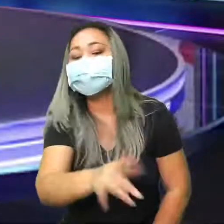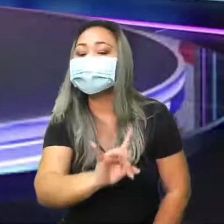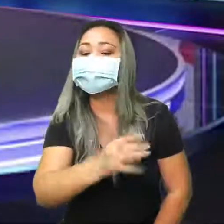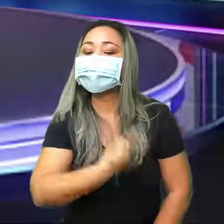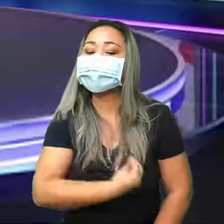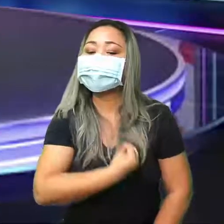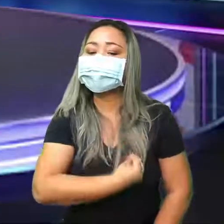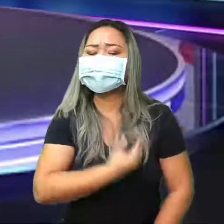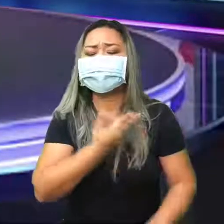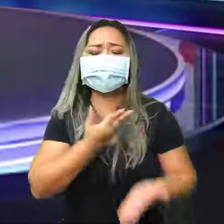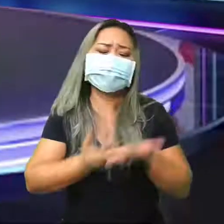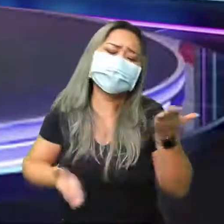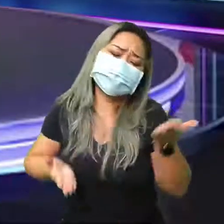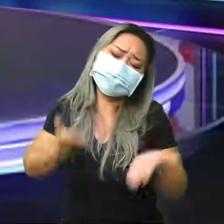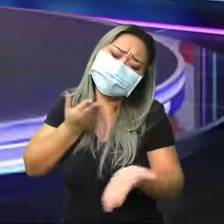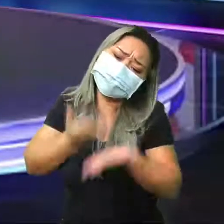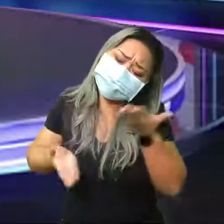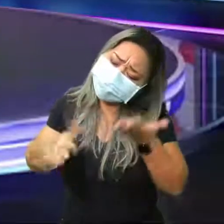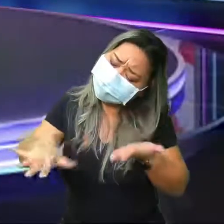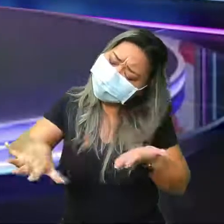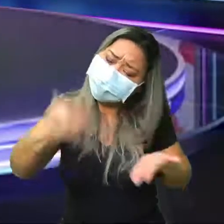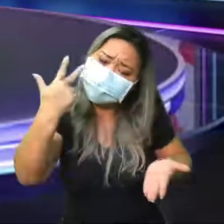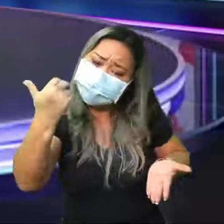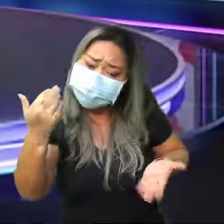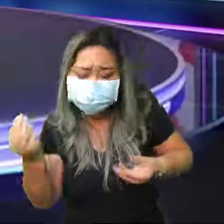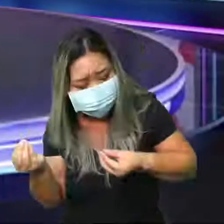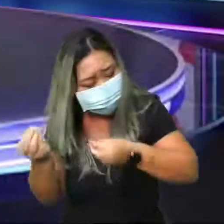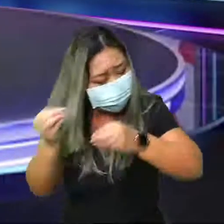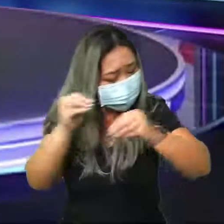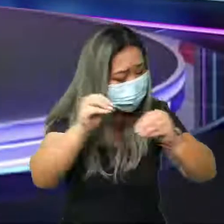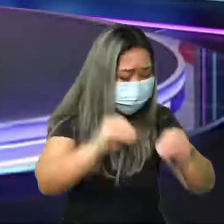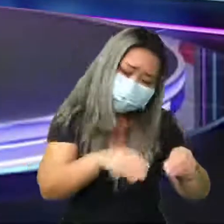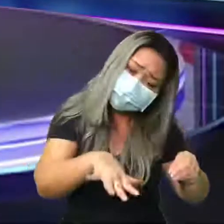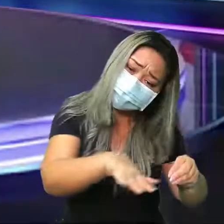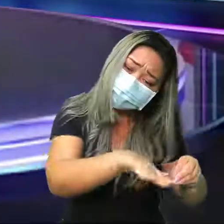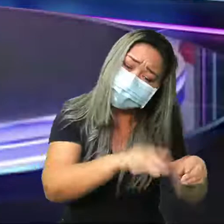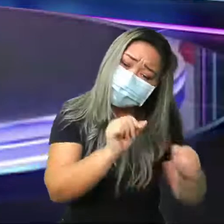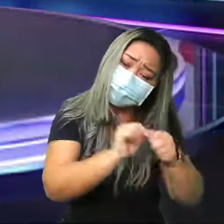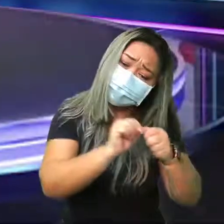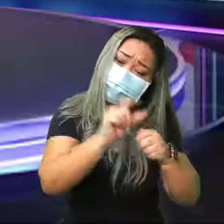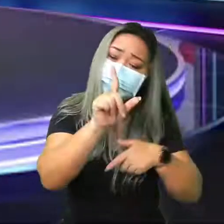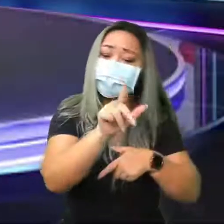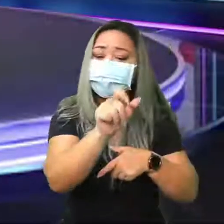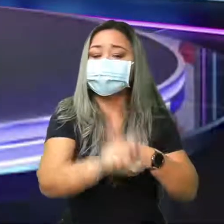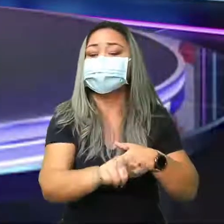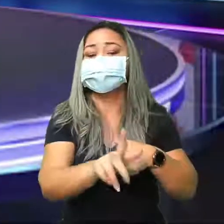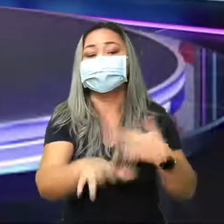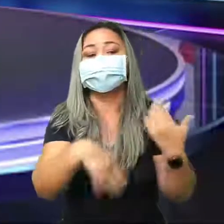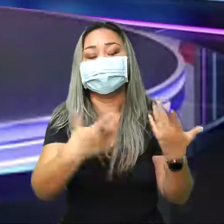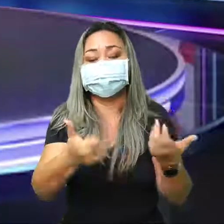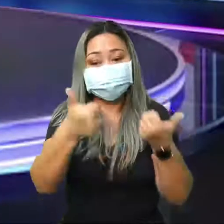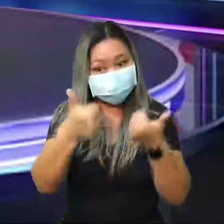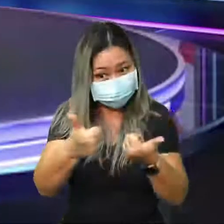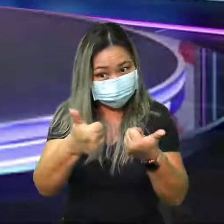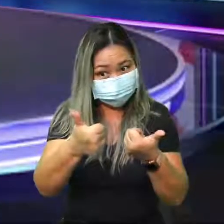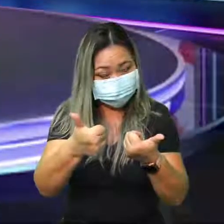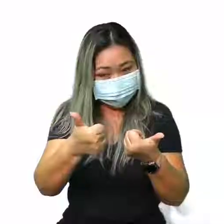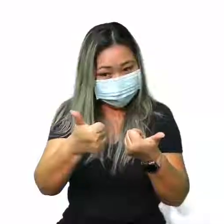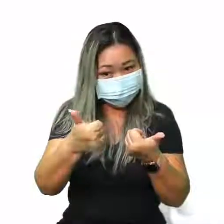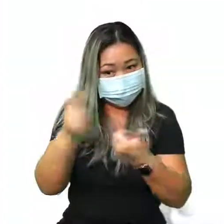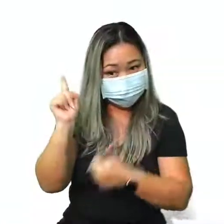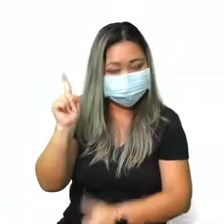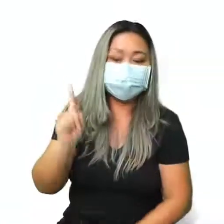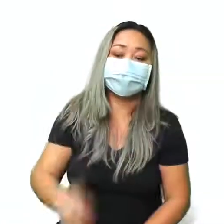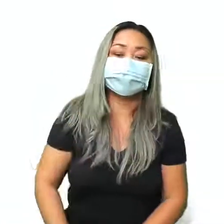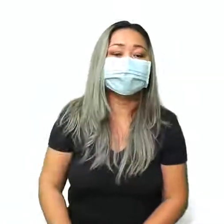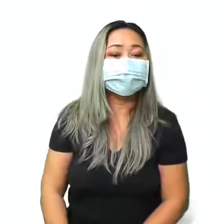deles, onde eles perderam o seu habitat e agora estão inserindo nesse habitat artificial. Tá bom? Vamos lá para a nossa